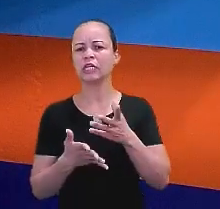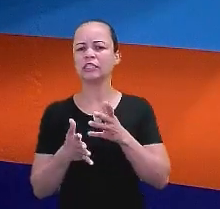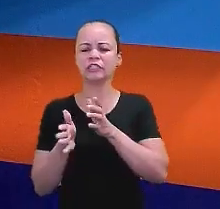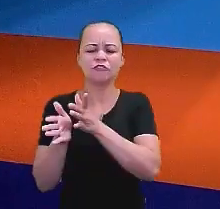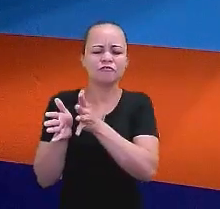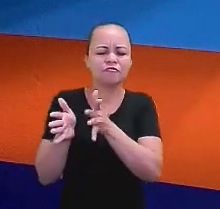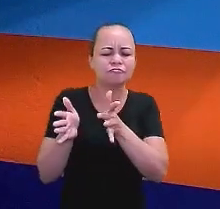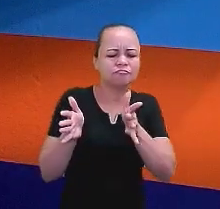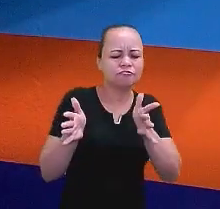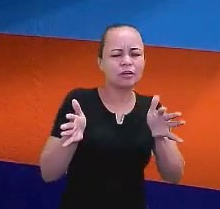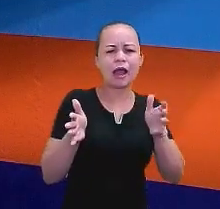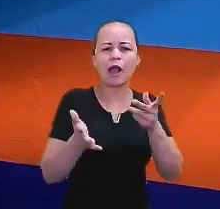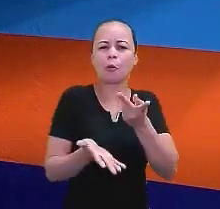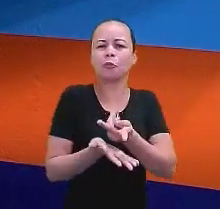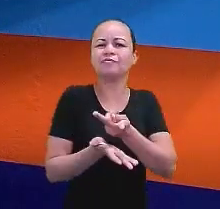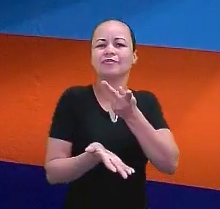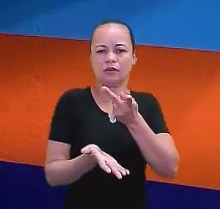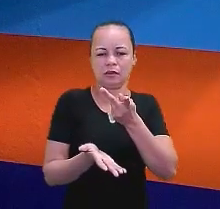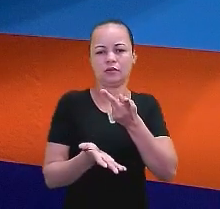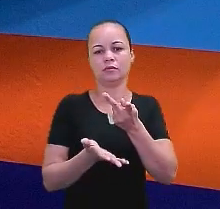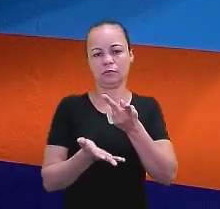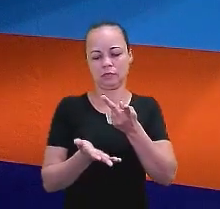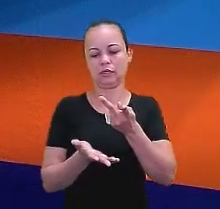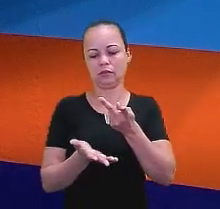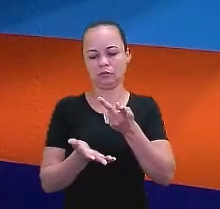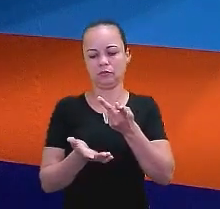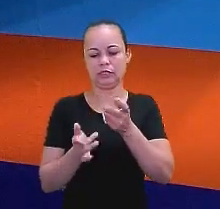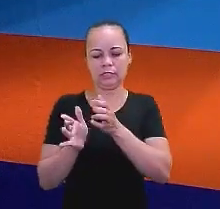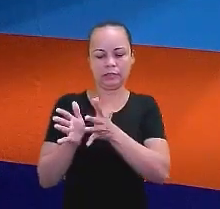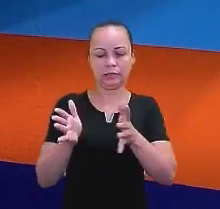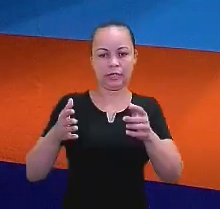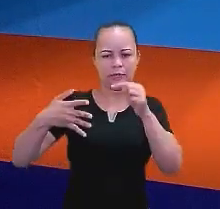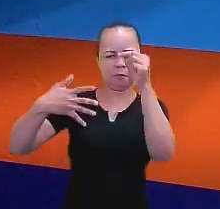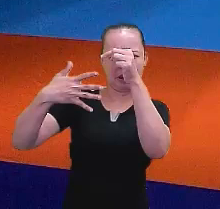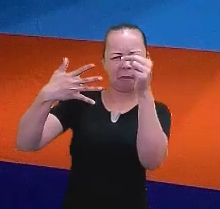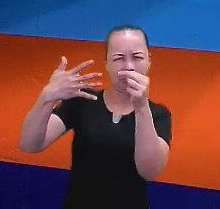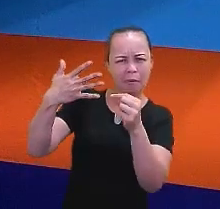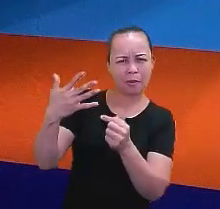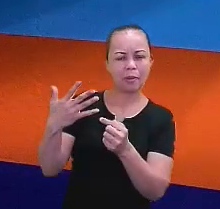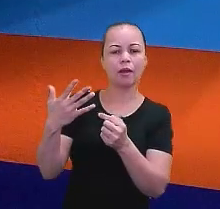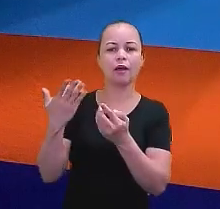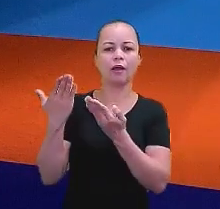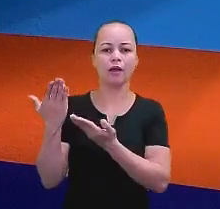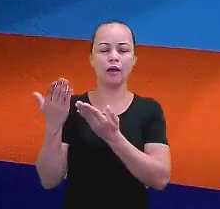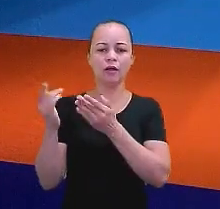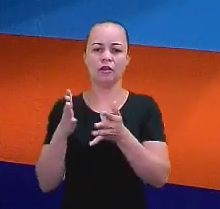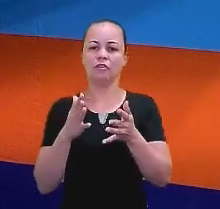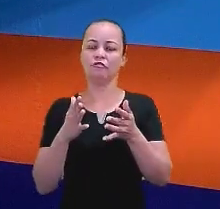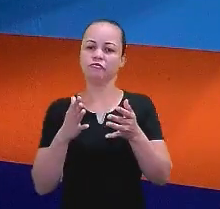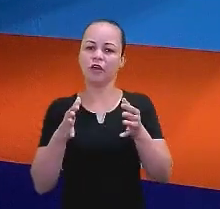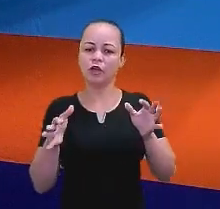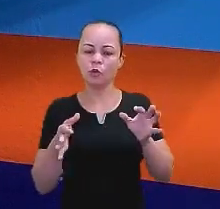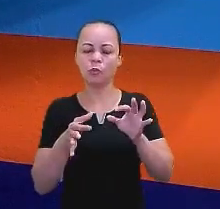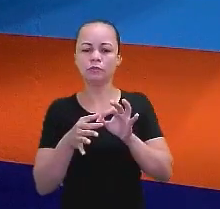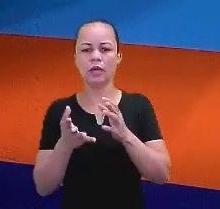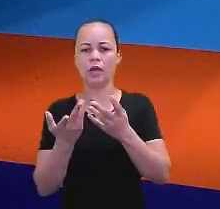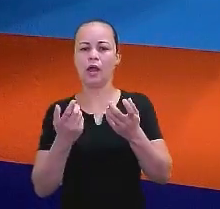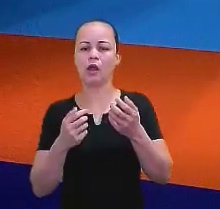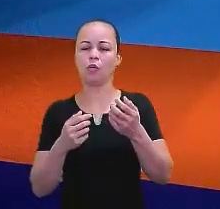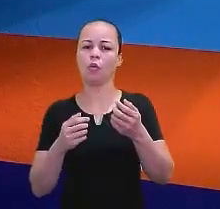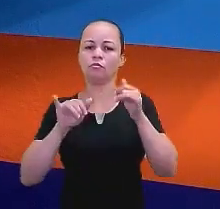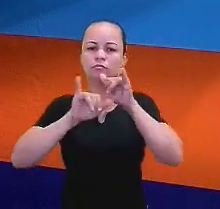de acontecimentos. Essa série de acontecimentos vai culminar com a proclamação da República. Ela